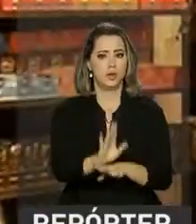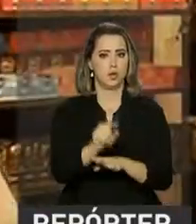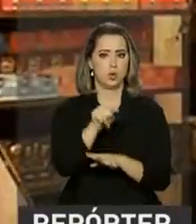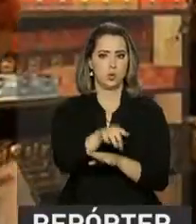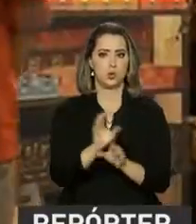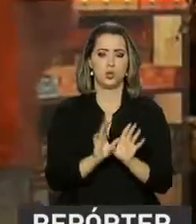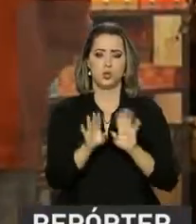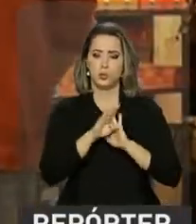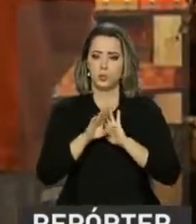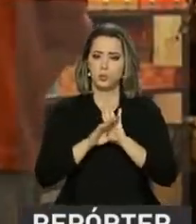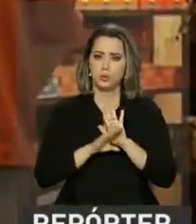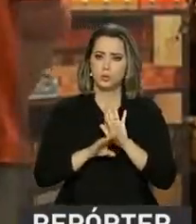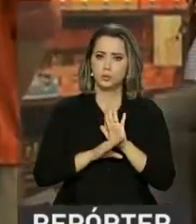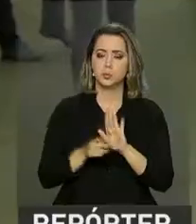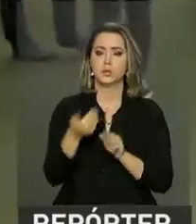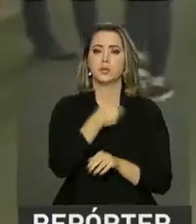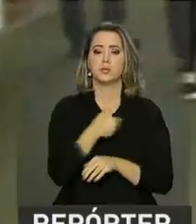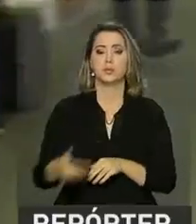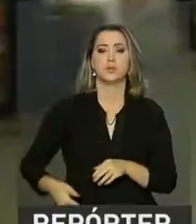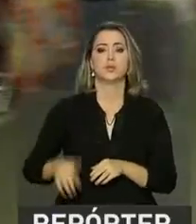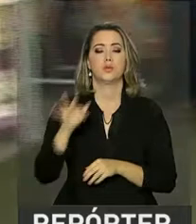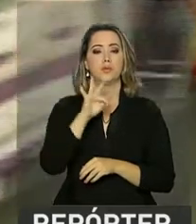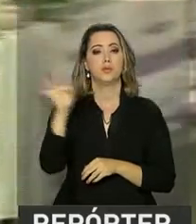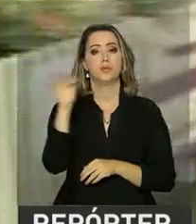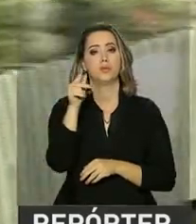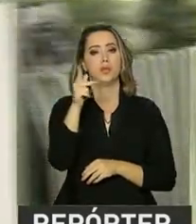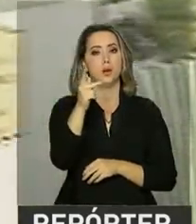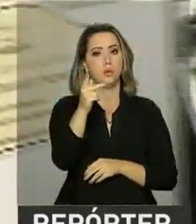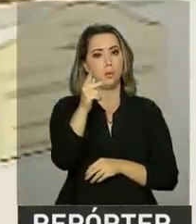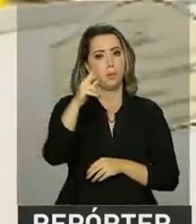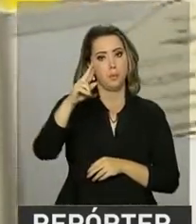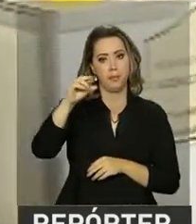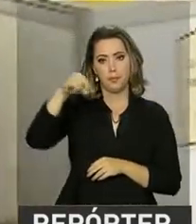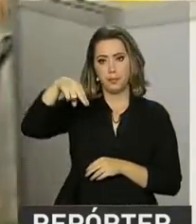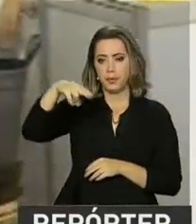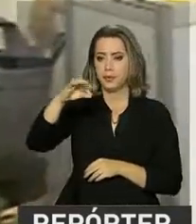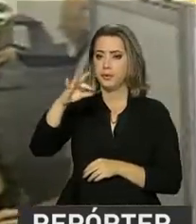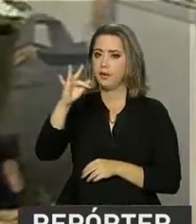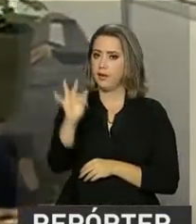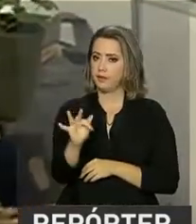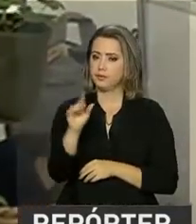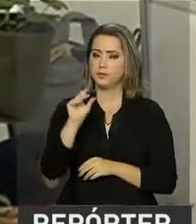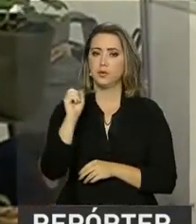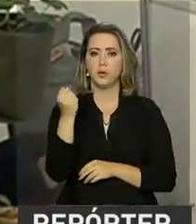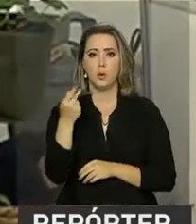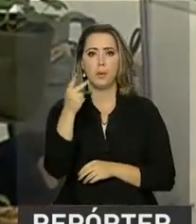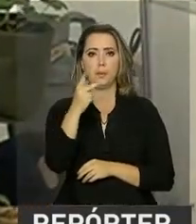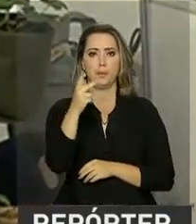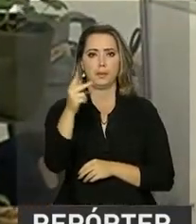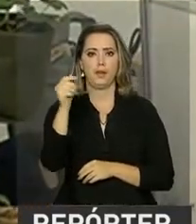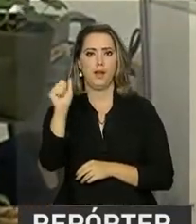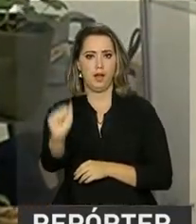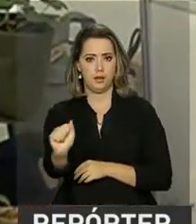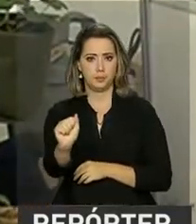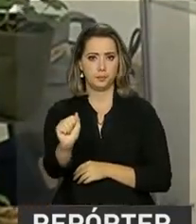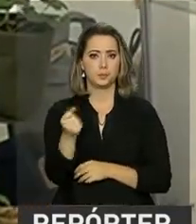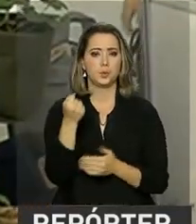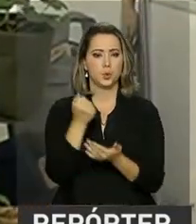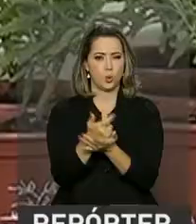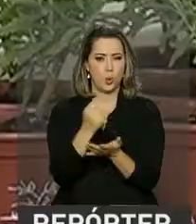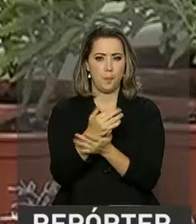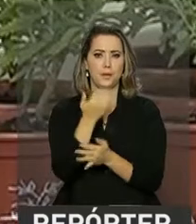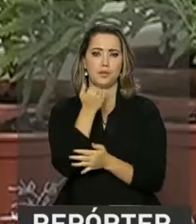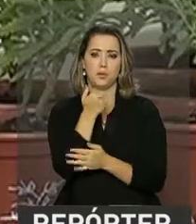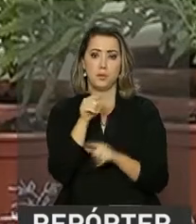alguma iniciativa do governo federal, como o PRONAF, o Programa Nacional de Agricultura Familiar, ou o PPA, Programa de Aquisição de